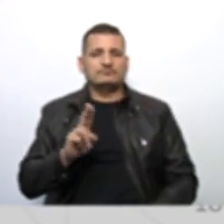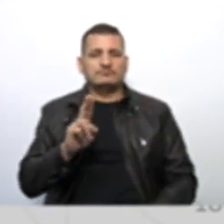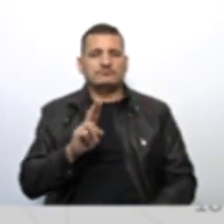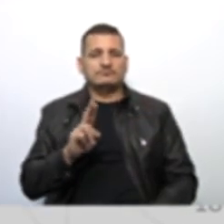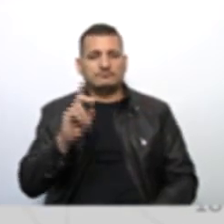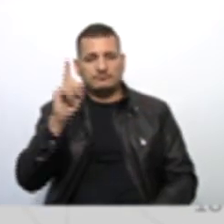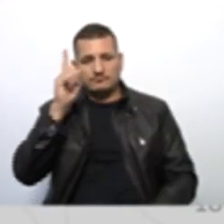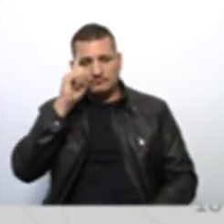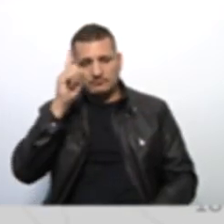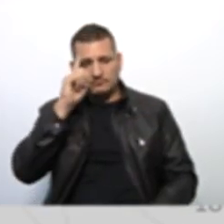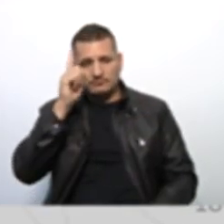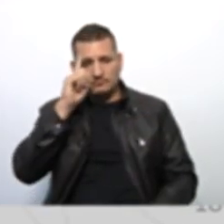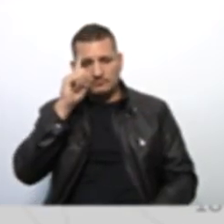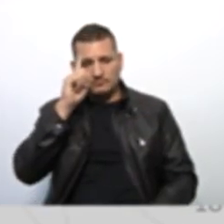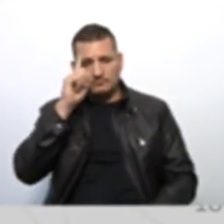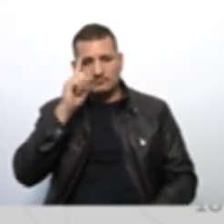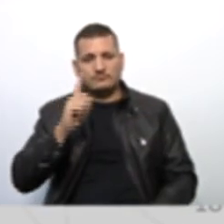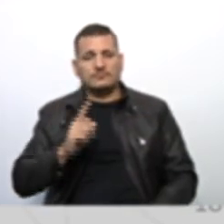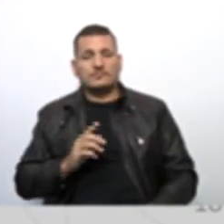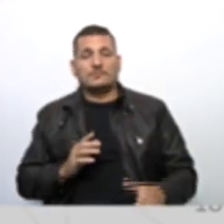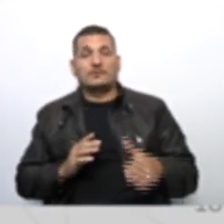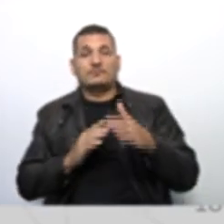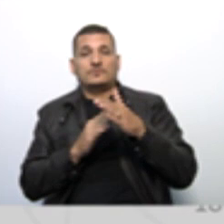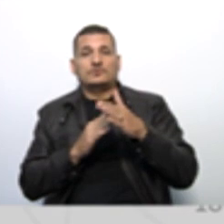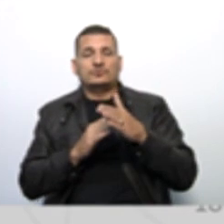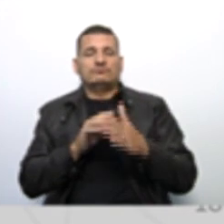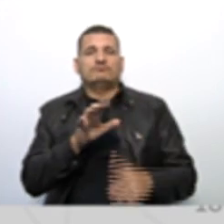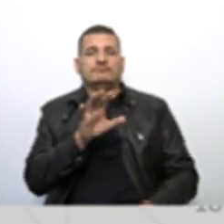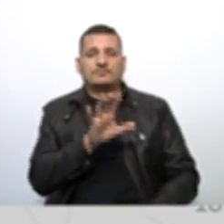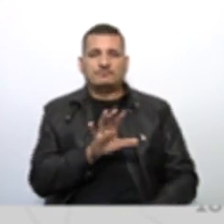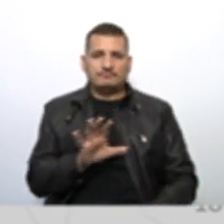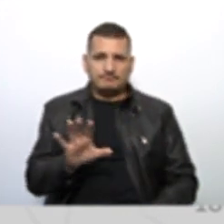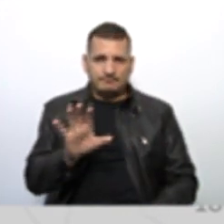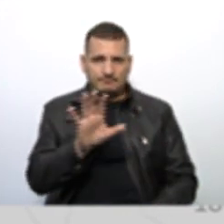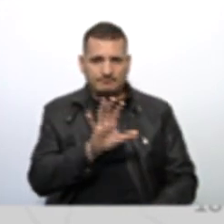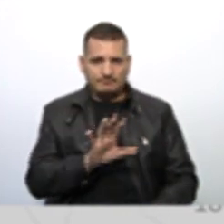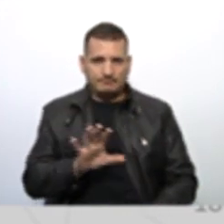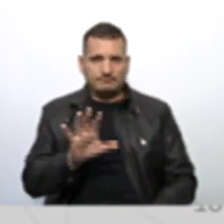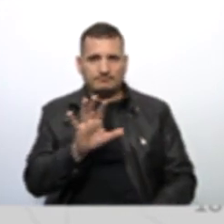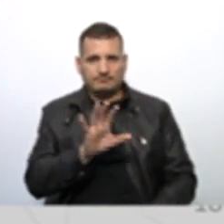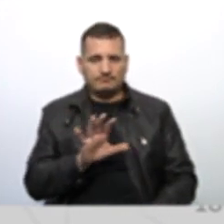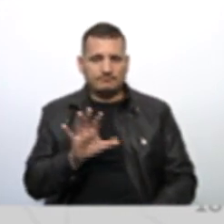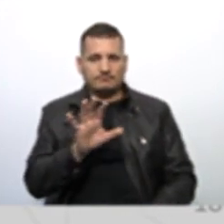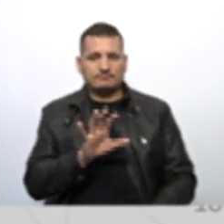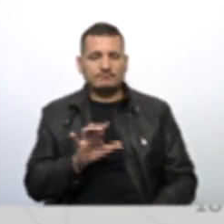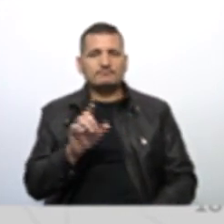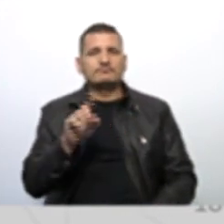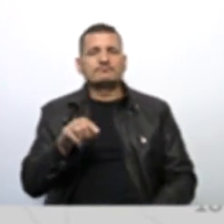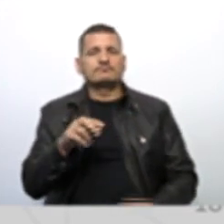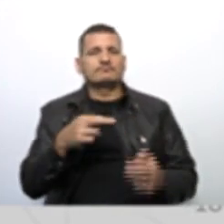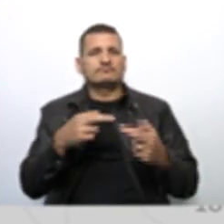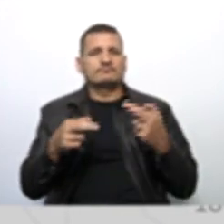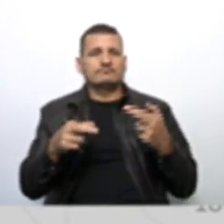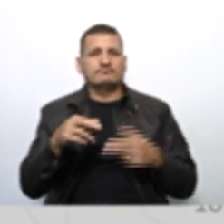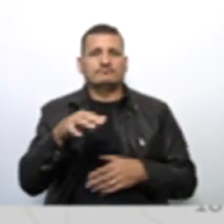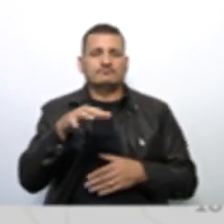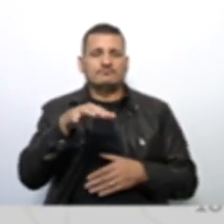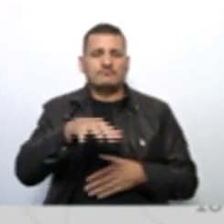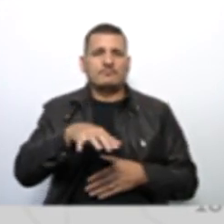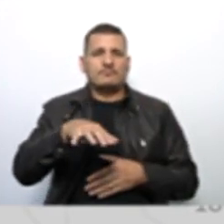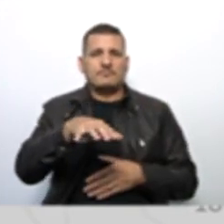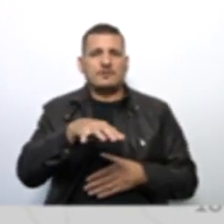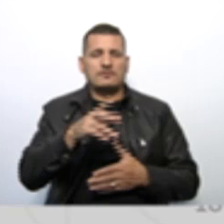dia a dia. Há um limite geográfico para esta rede. É uma rede que está no mesmo ambiente